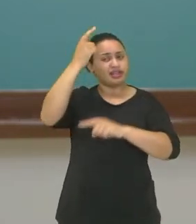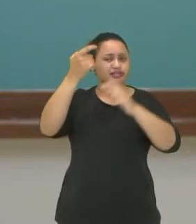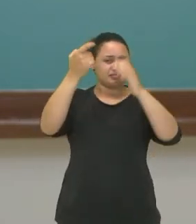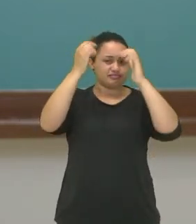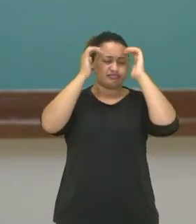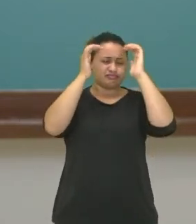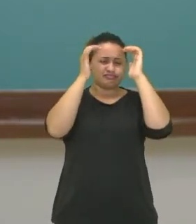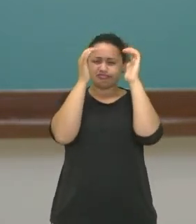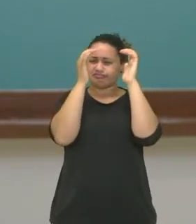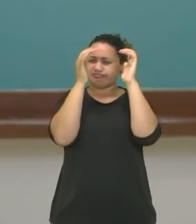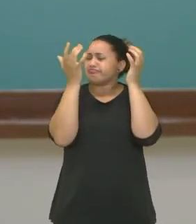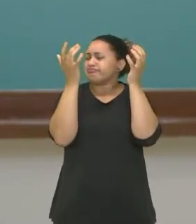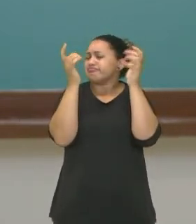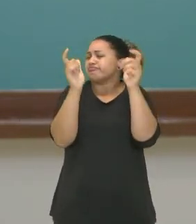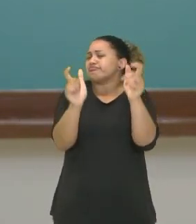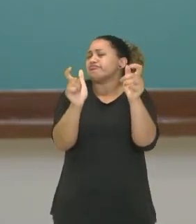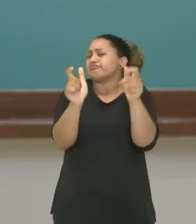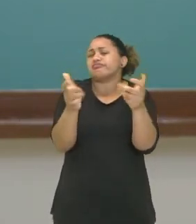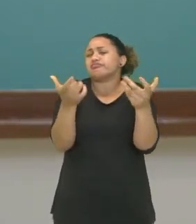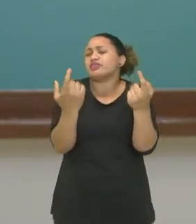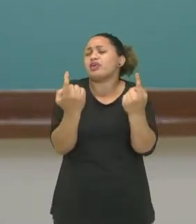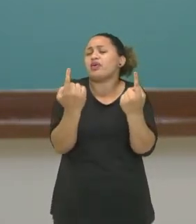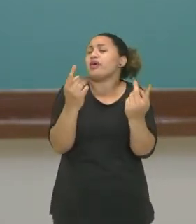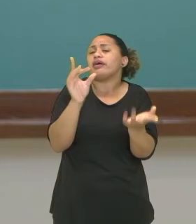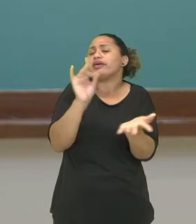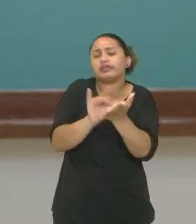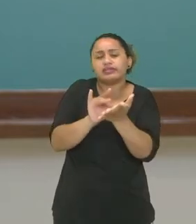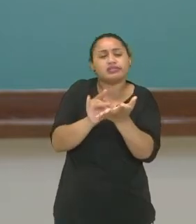ideias? Como que os seres humanos